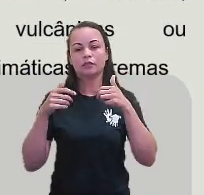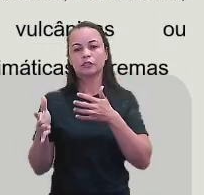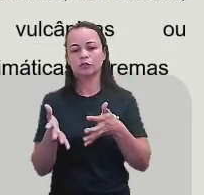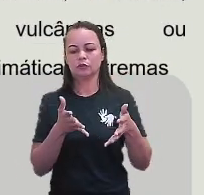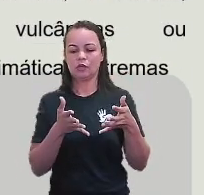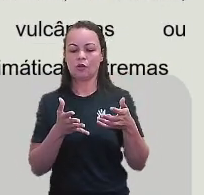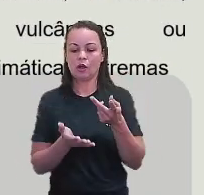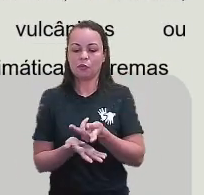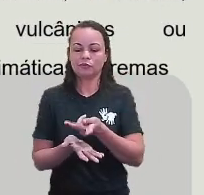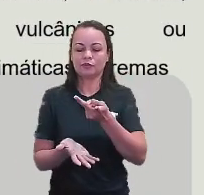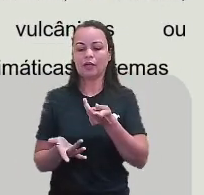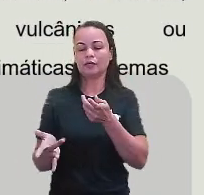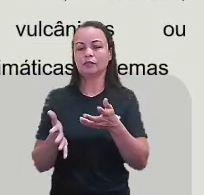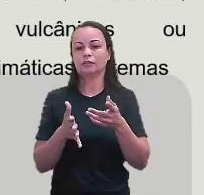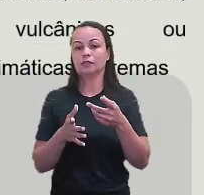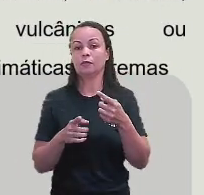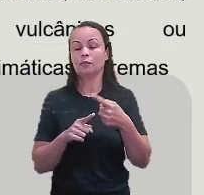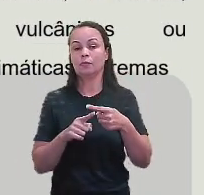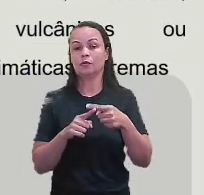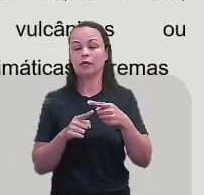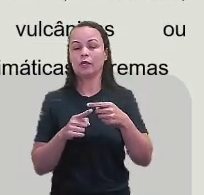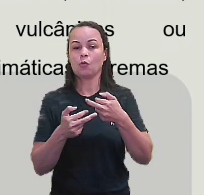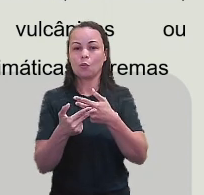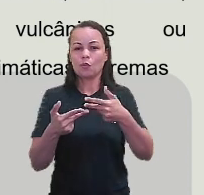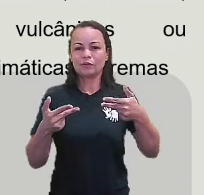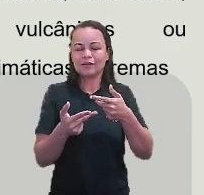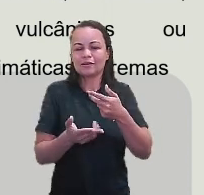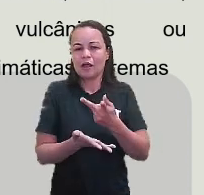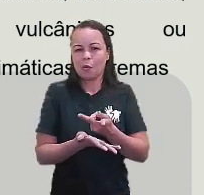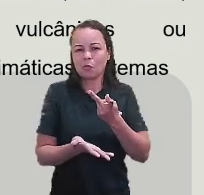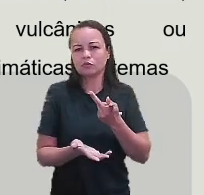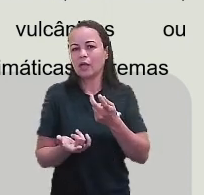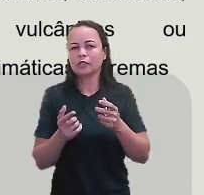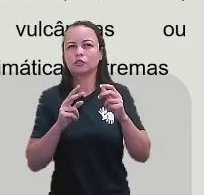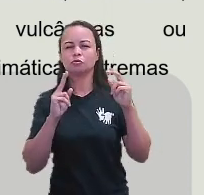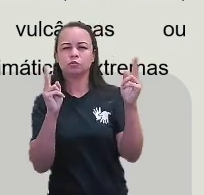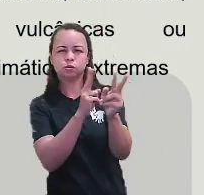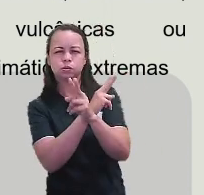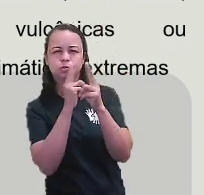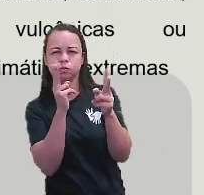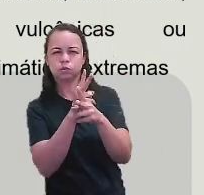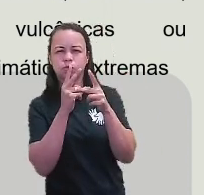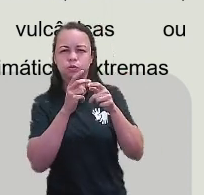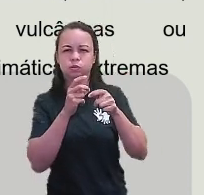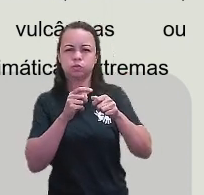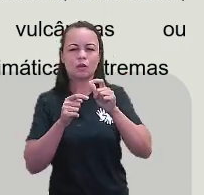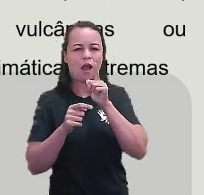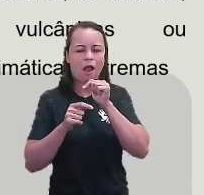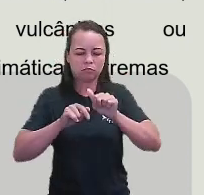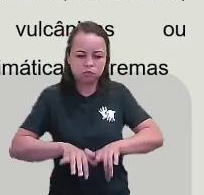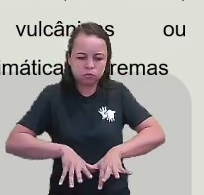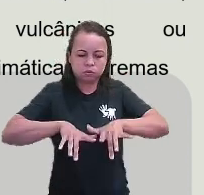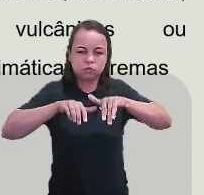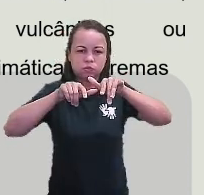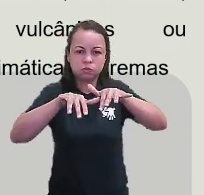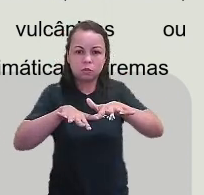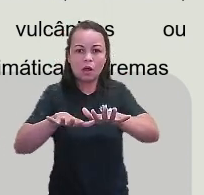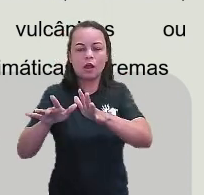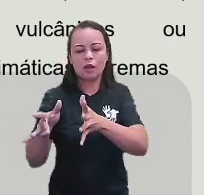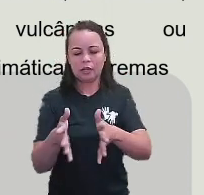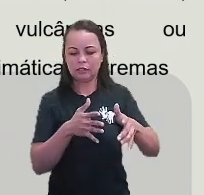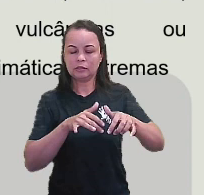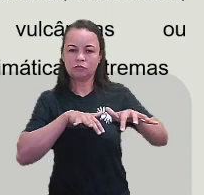por fenômenos naturais destrutivos, como furacões, tsunamis, terremotos, erupções vulcânicas ou